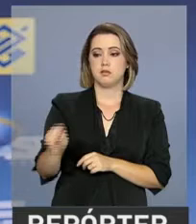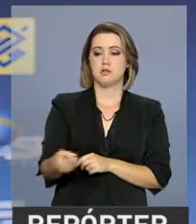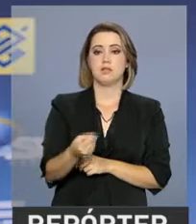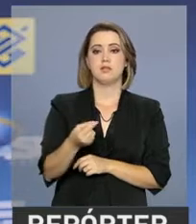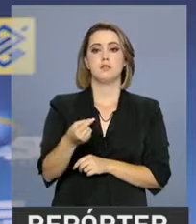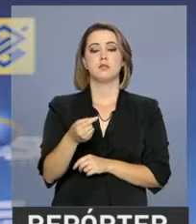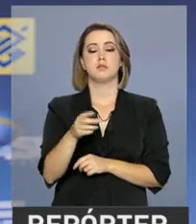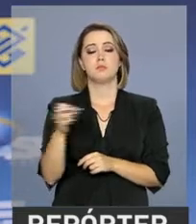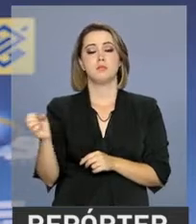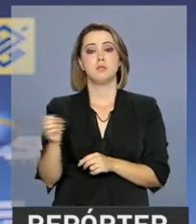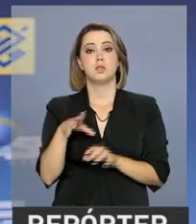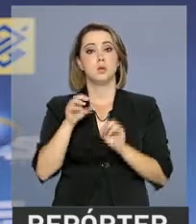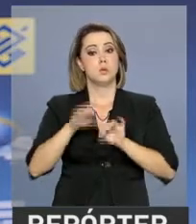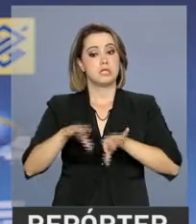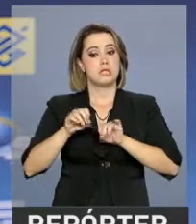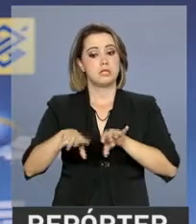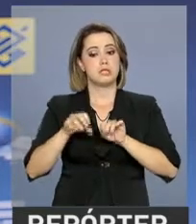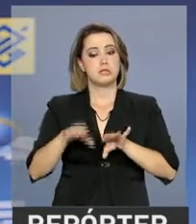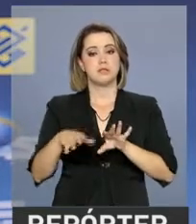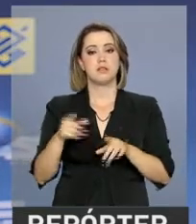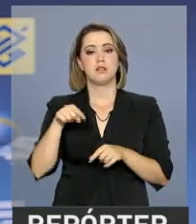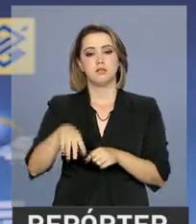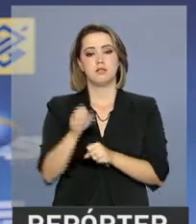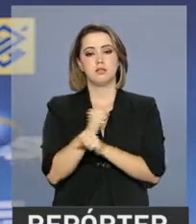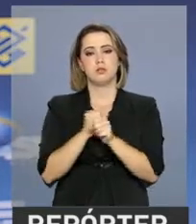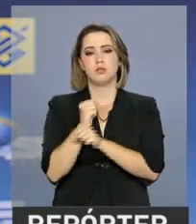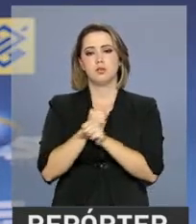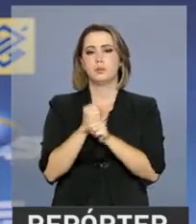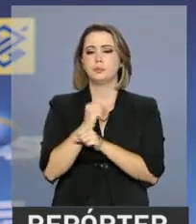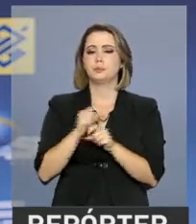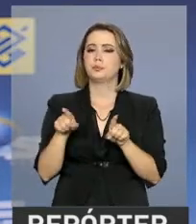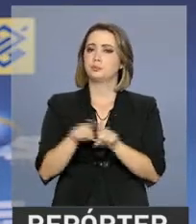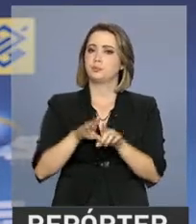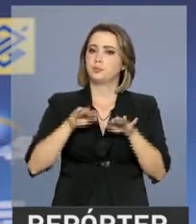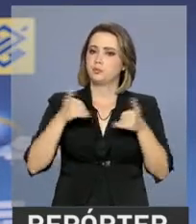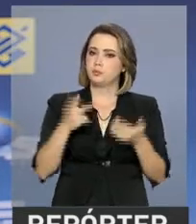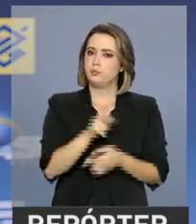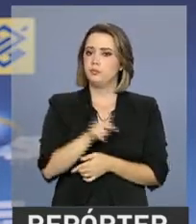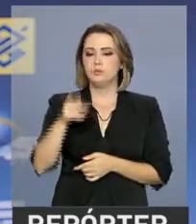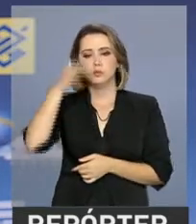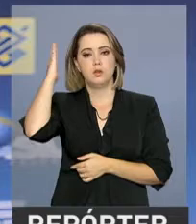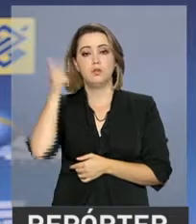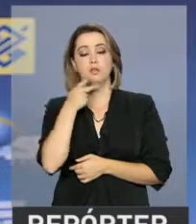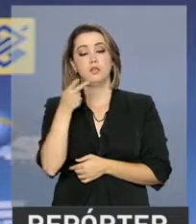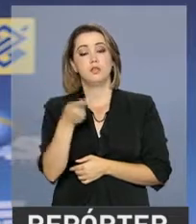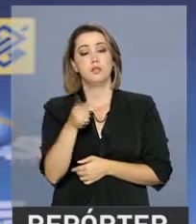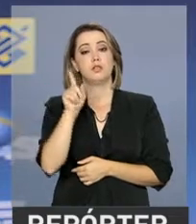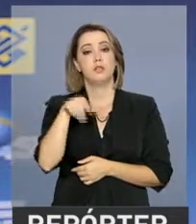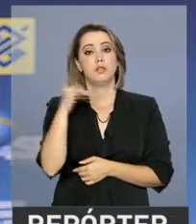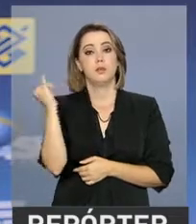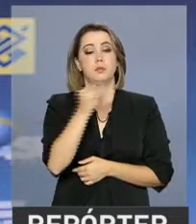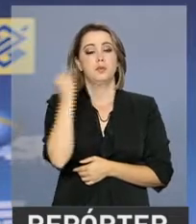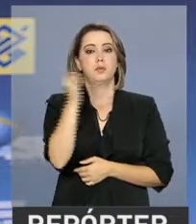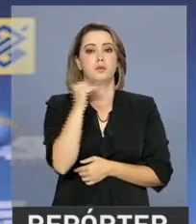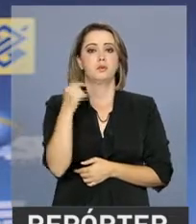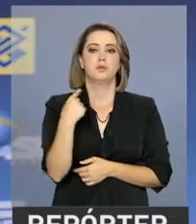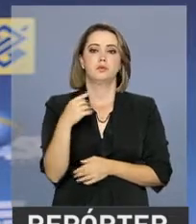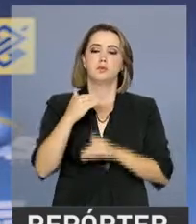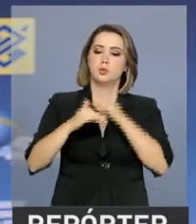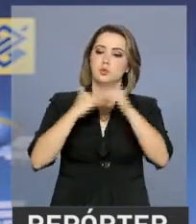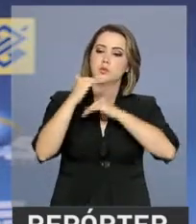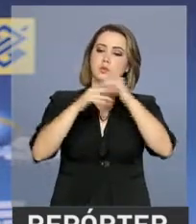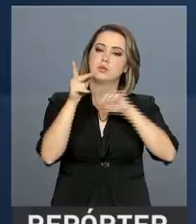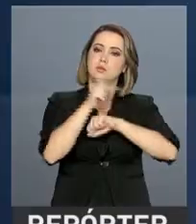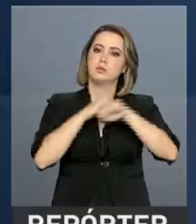recebam consultoria só este ano para o presidente michel temer o apoio às micro e pequenas empresas é importante para o crescimento